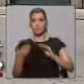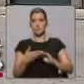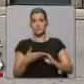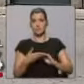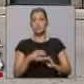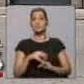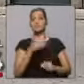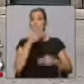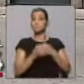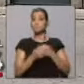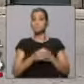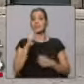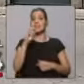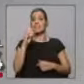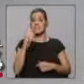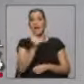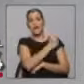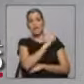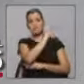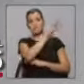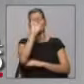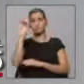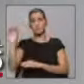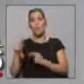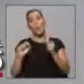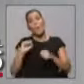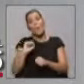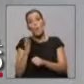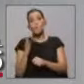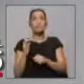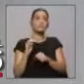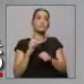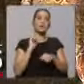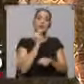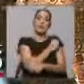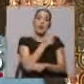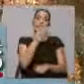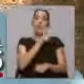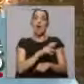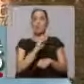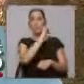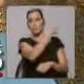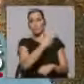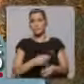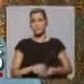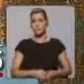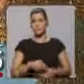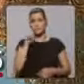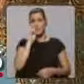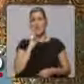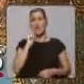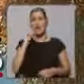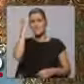30 idosos regressaram às famílias ou foram encaminhados para outras instituições. Vi essencialmente as enfermeiras aqui